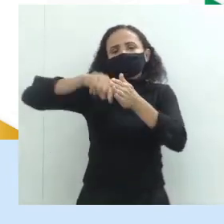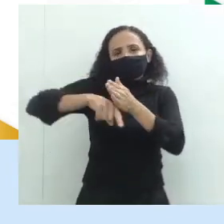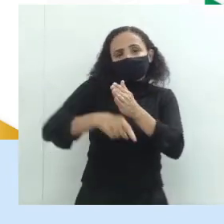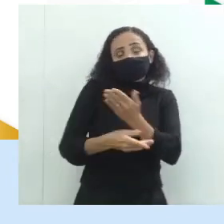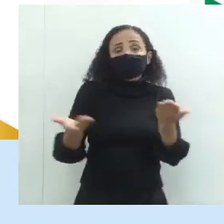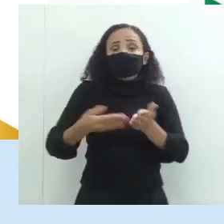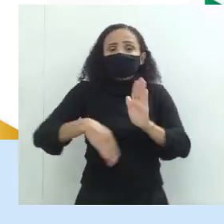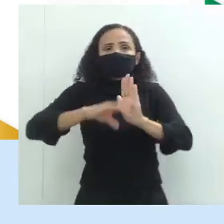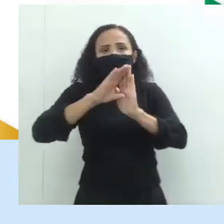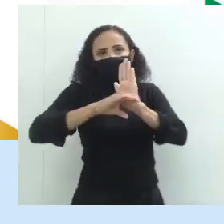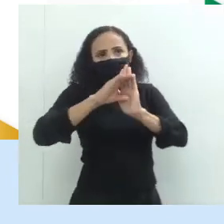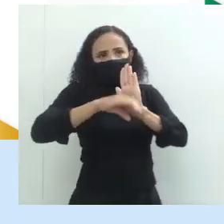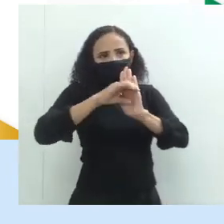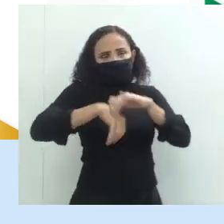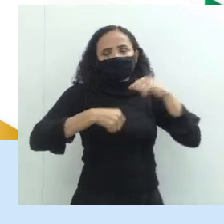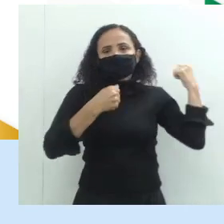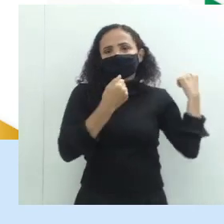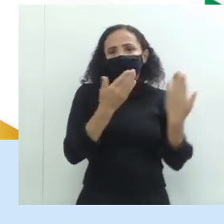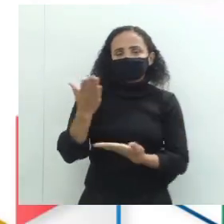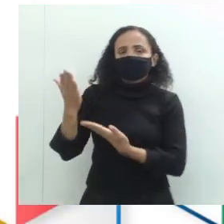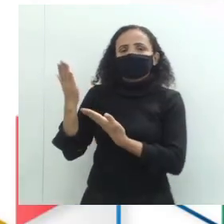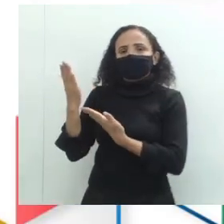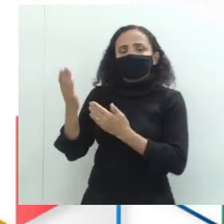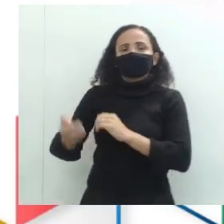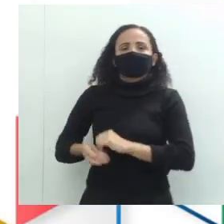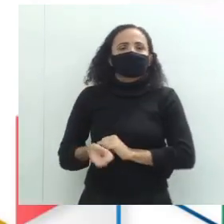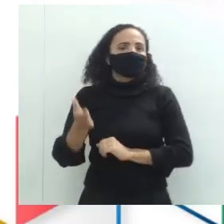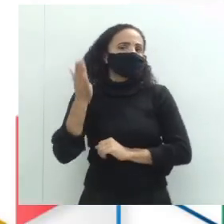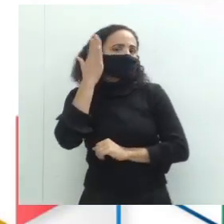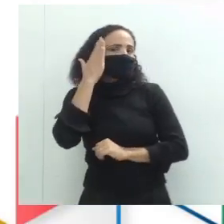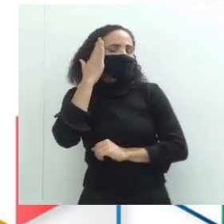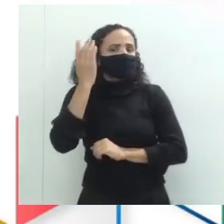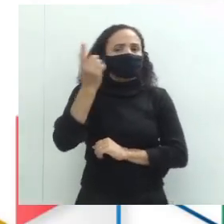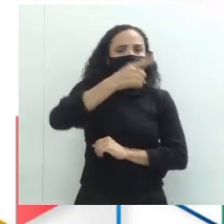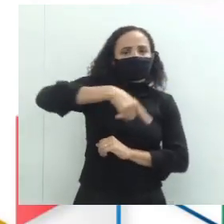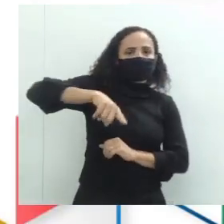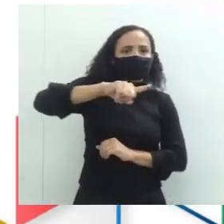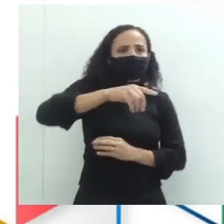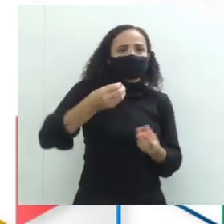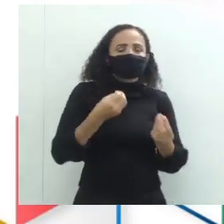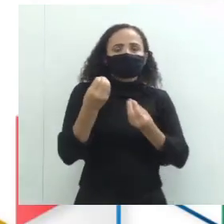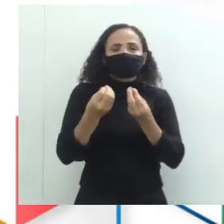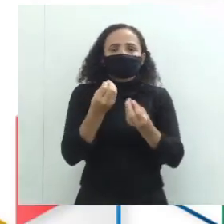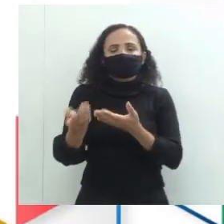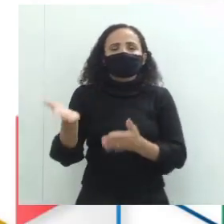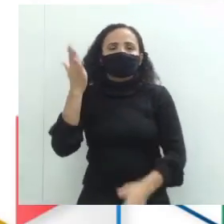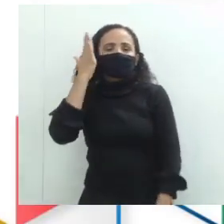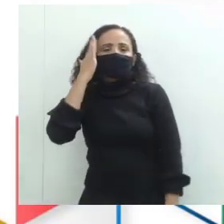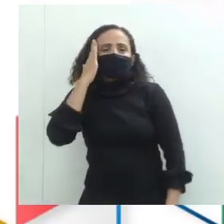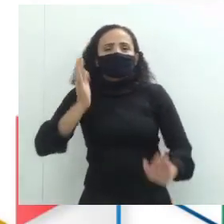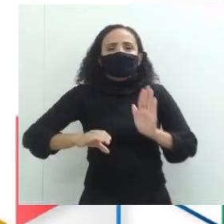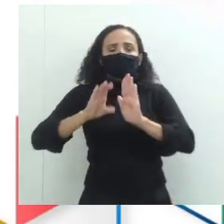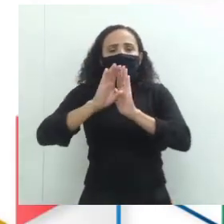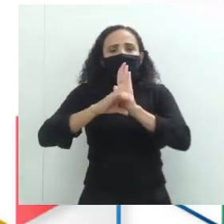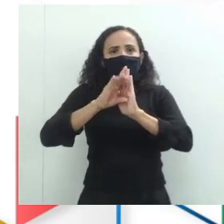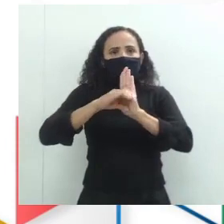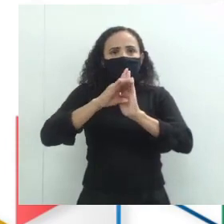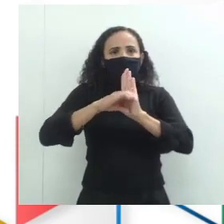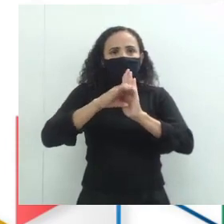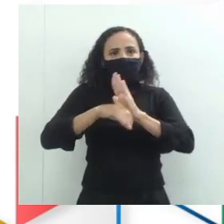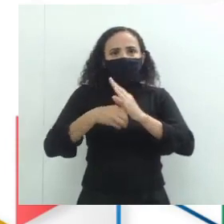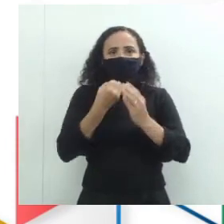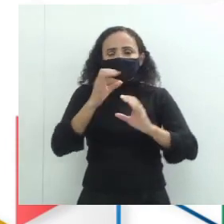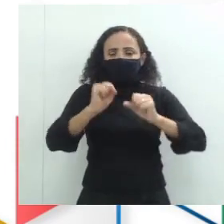da equação, tá? Para entender um pouquinho mais sobre a equação, você precisa entender o conceito. Isso fortalece